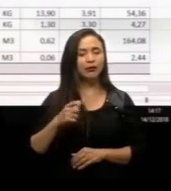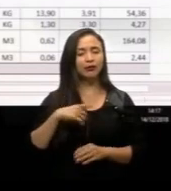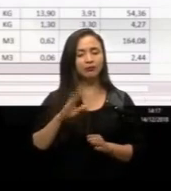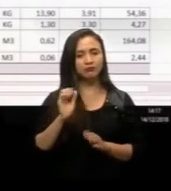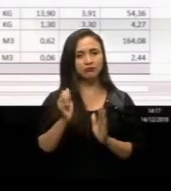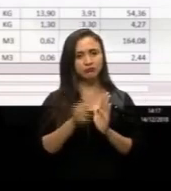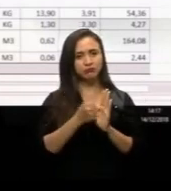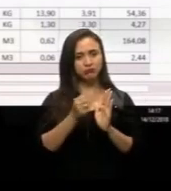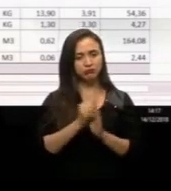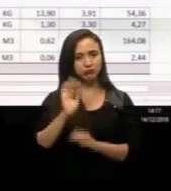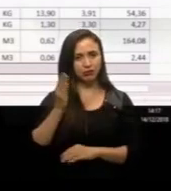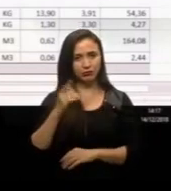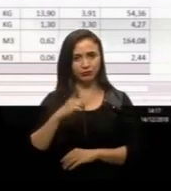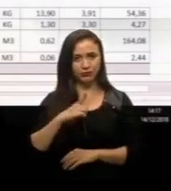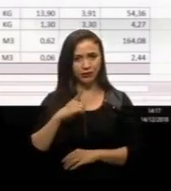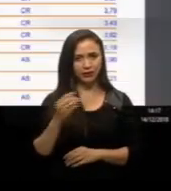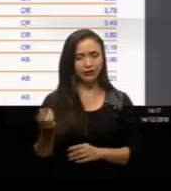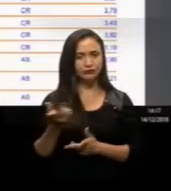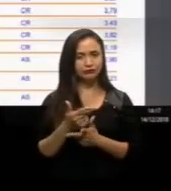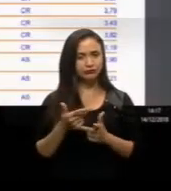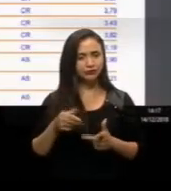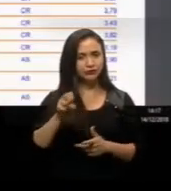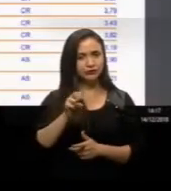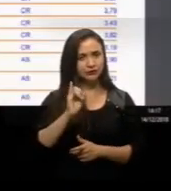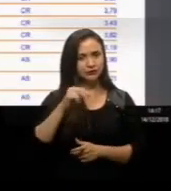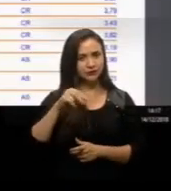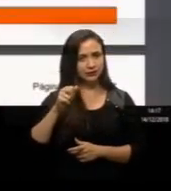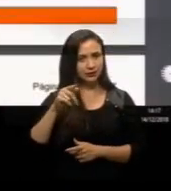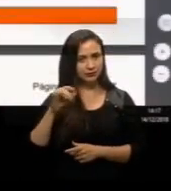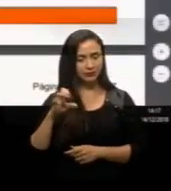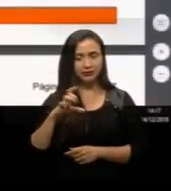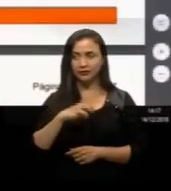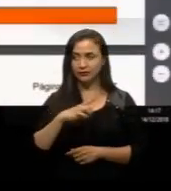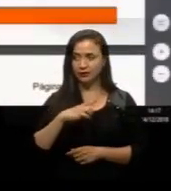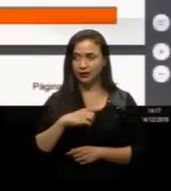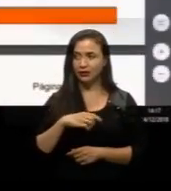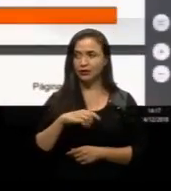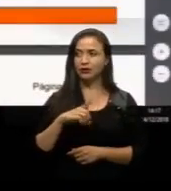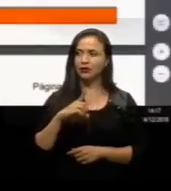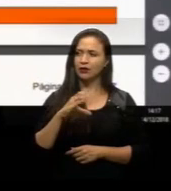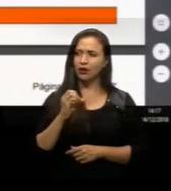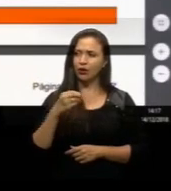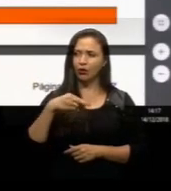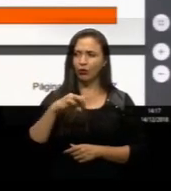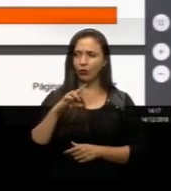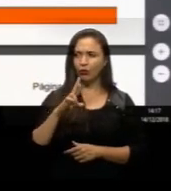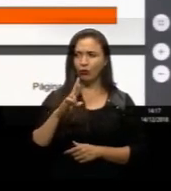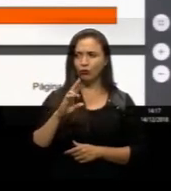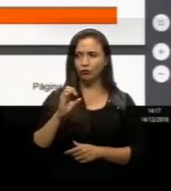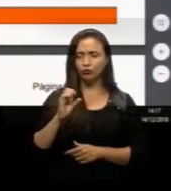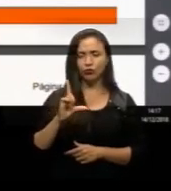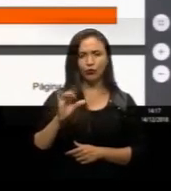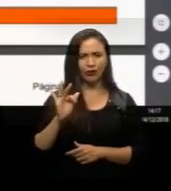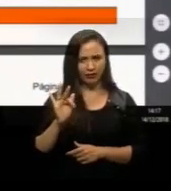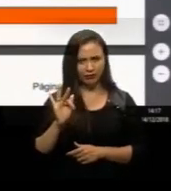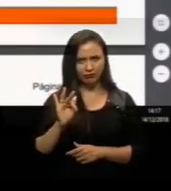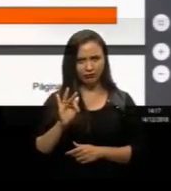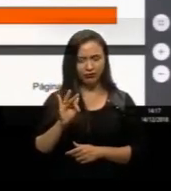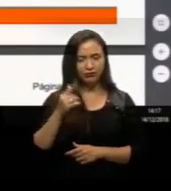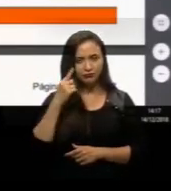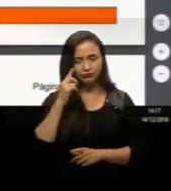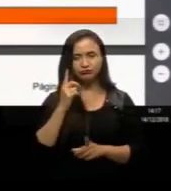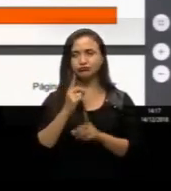no item da SINAP. Quer ver? Vamos olhar lá. Ctrl F, ó. Chapa de madeira compressada, plastificada,